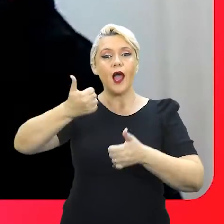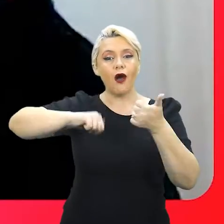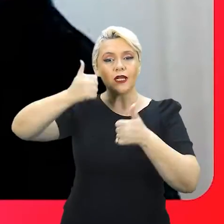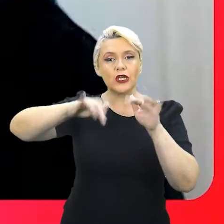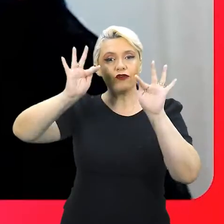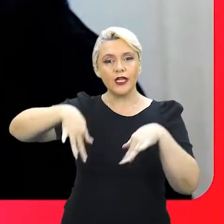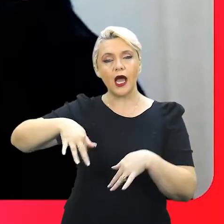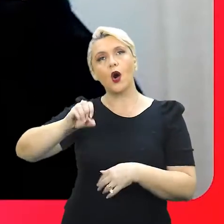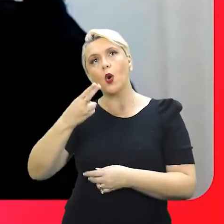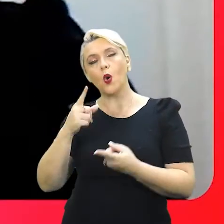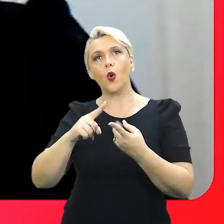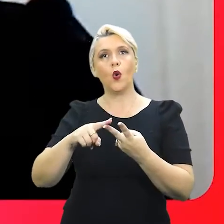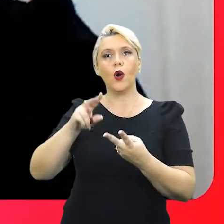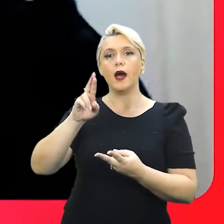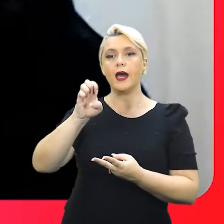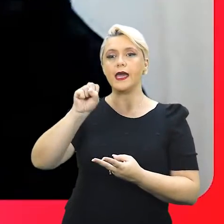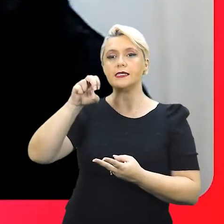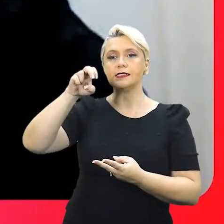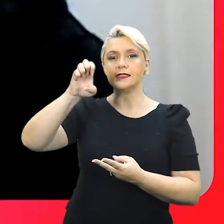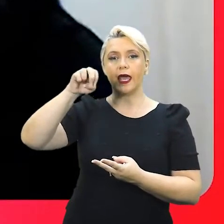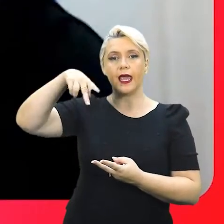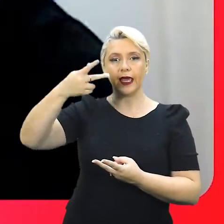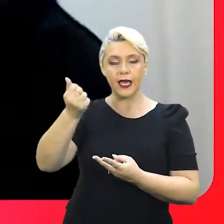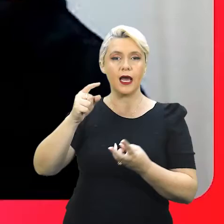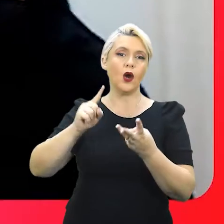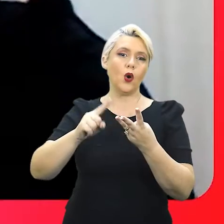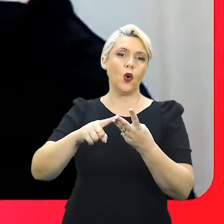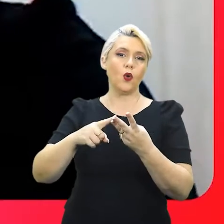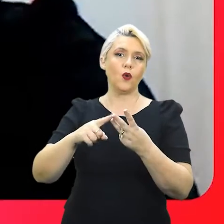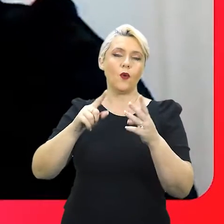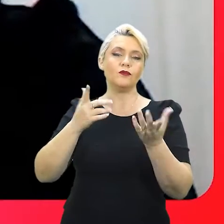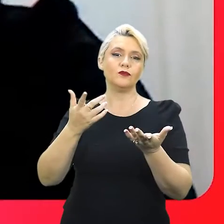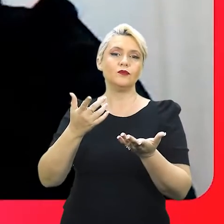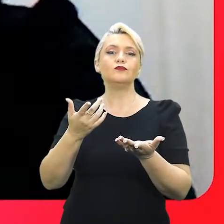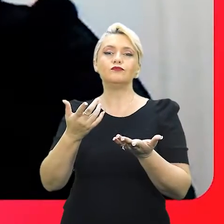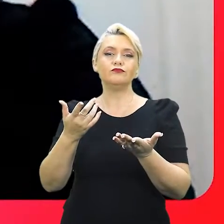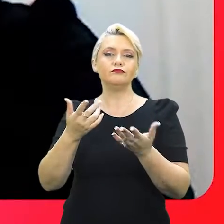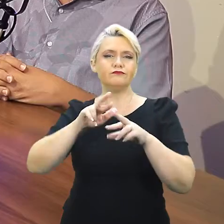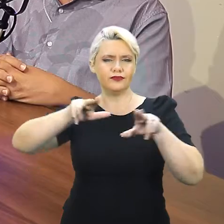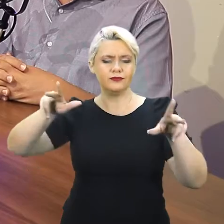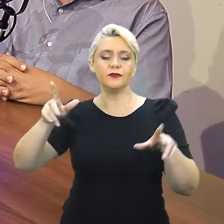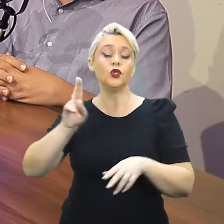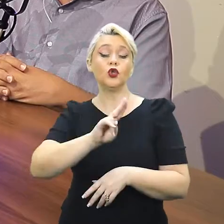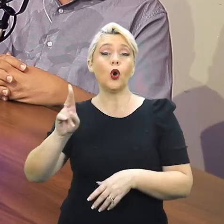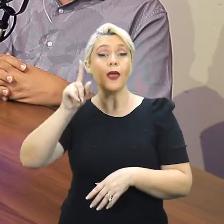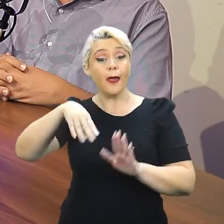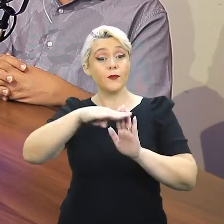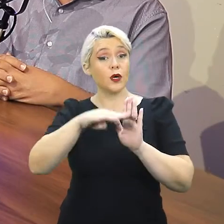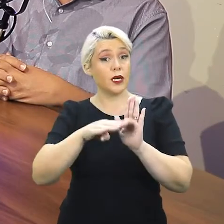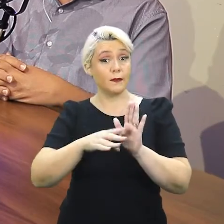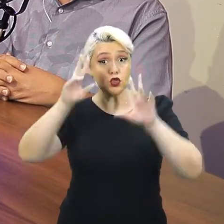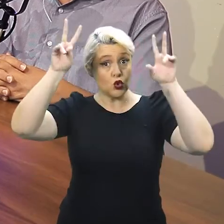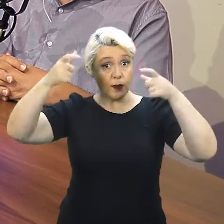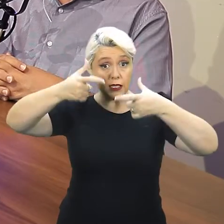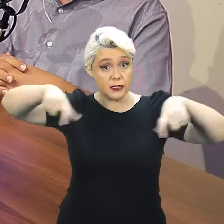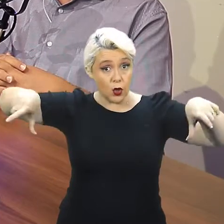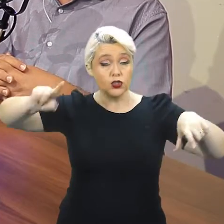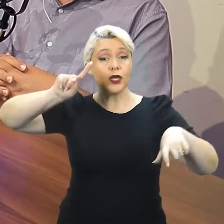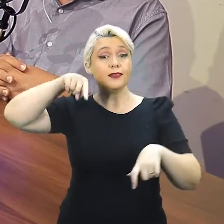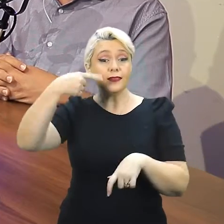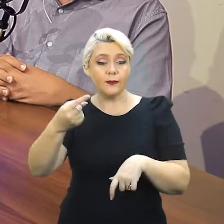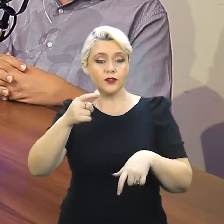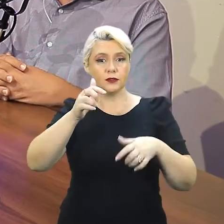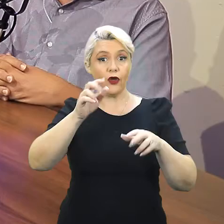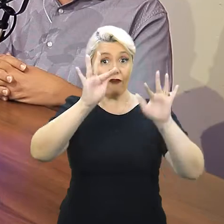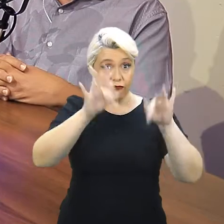ou Resenha, ou Placar Final. uhum, Então, era literalmente um programa esportivo uhum. depois da transmissão